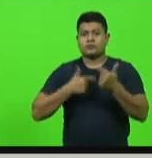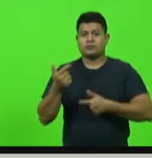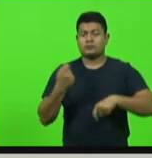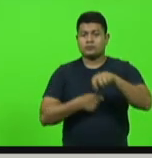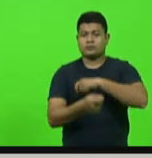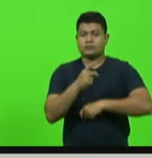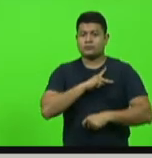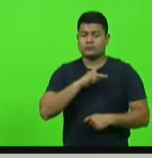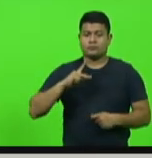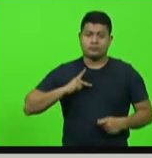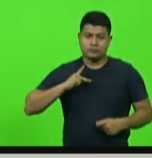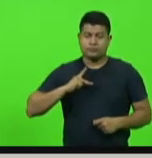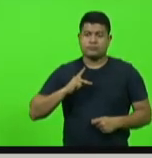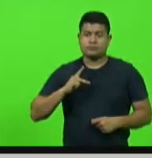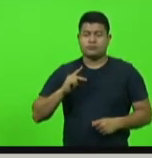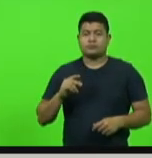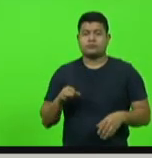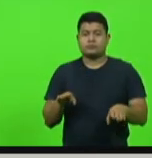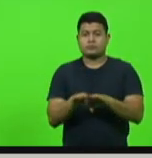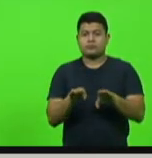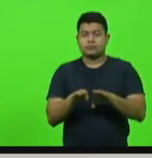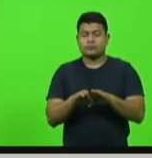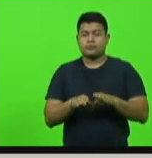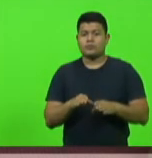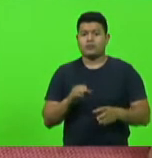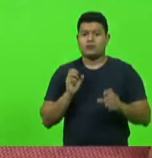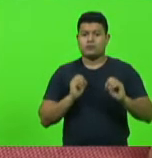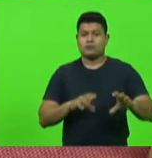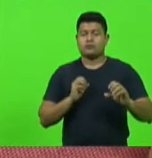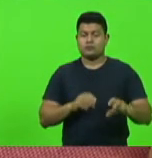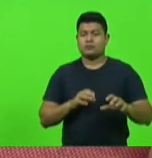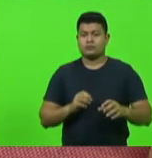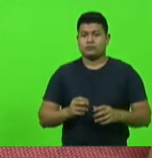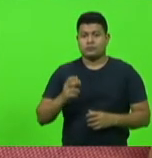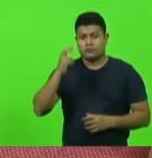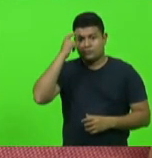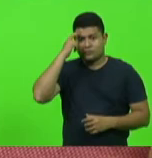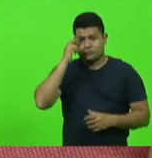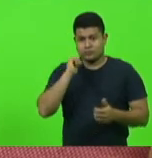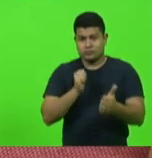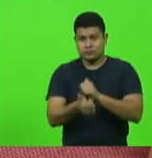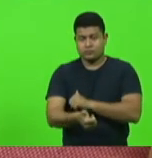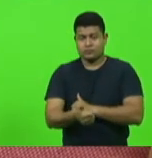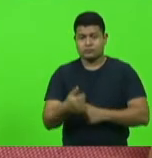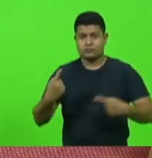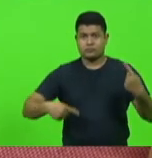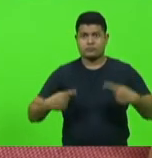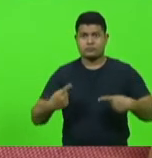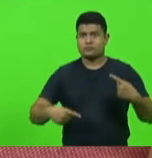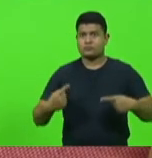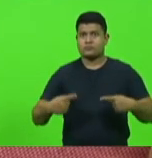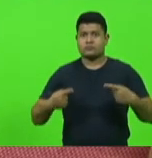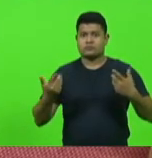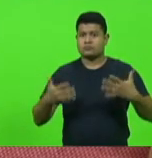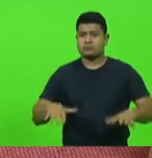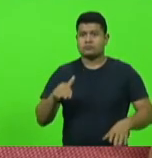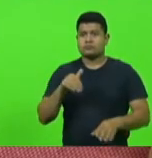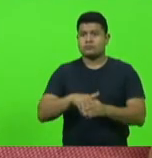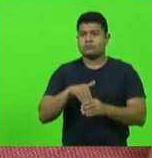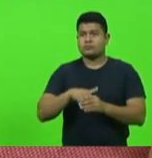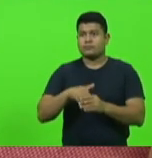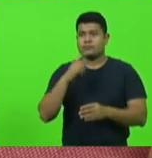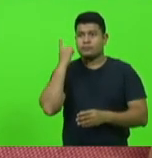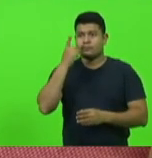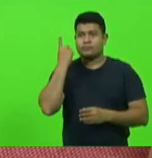Serviço Público e Comissão de Educação, Cultura e Desporto. Em discussão. Não havendo quem queira discutir, em